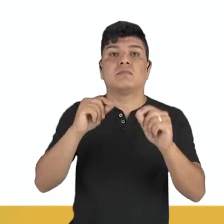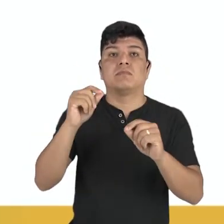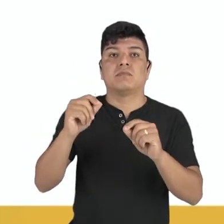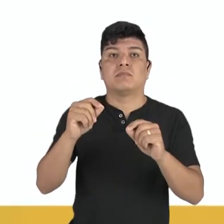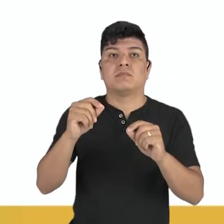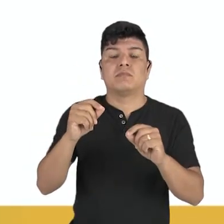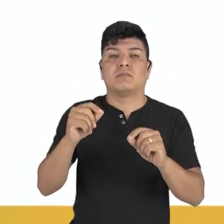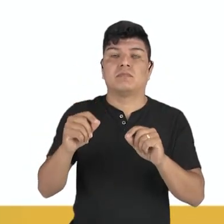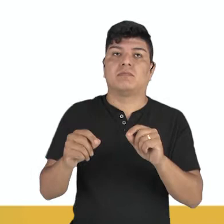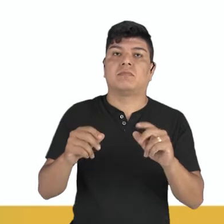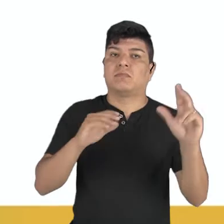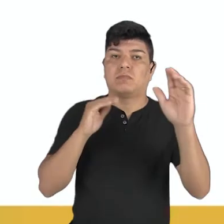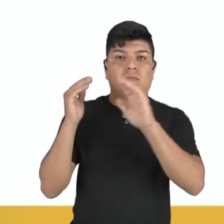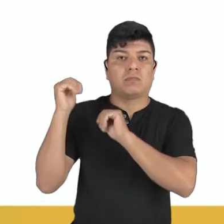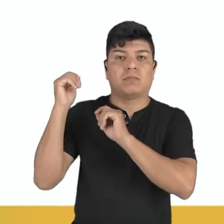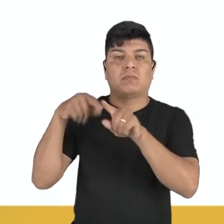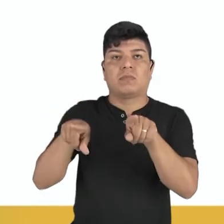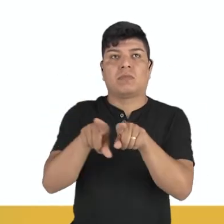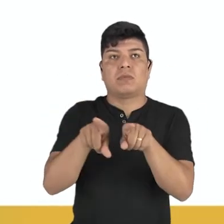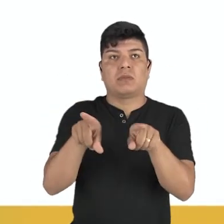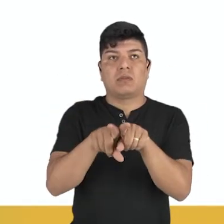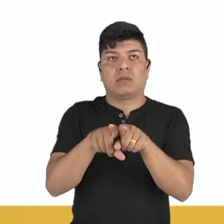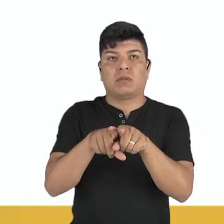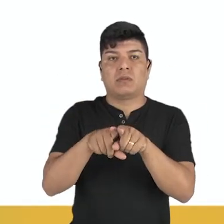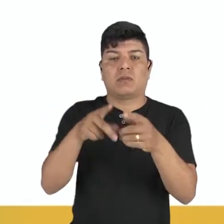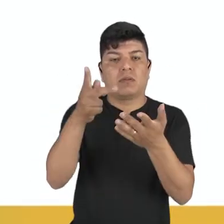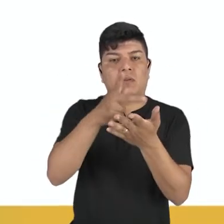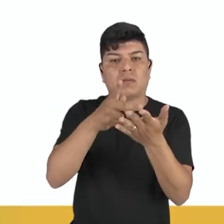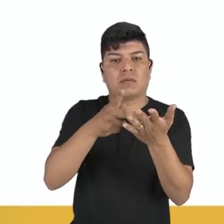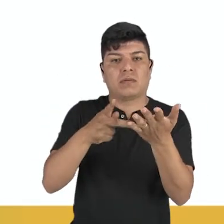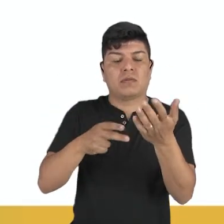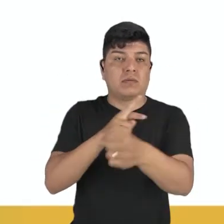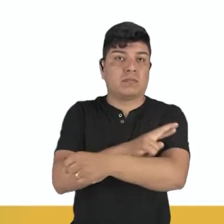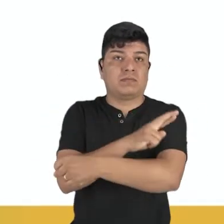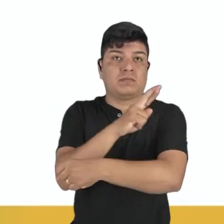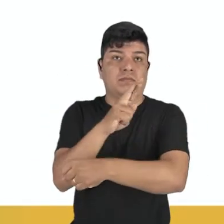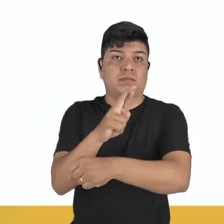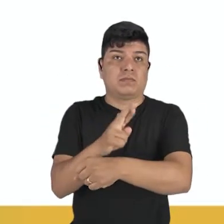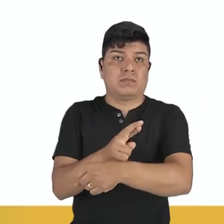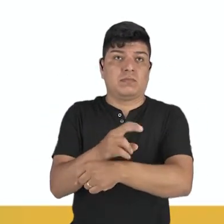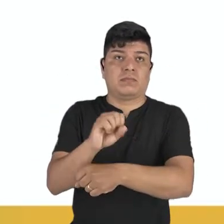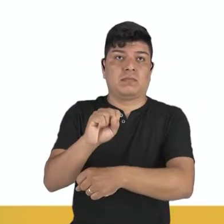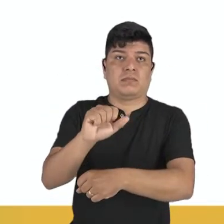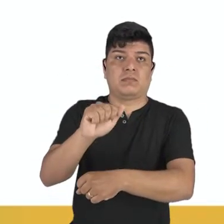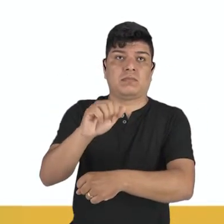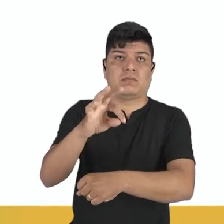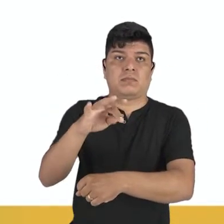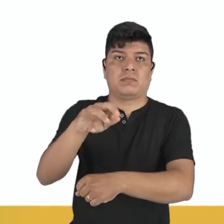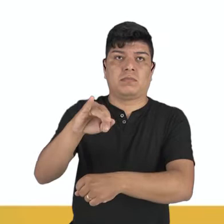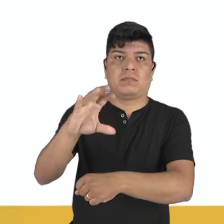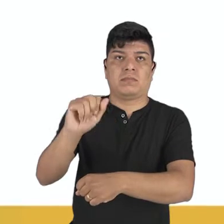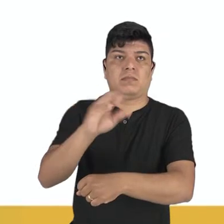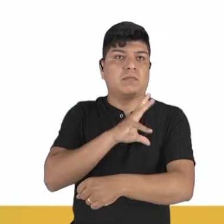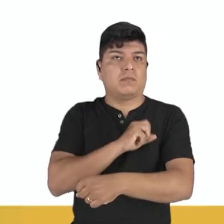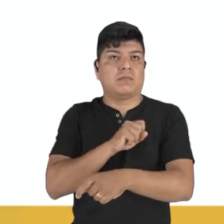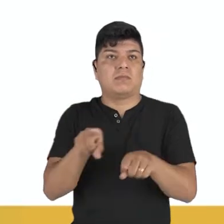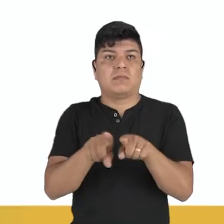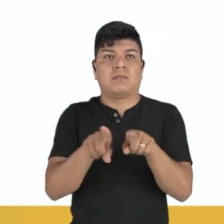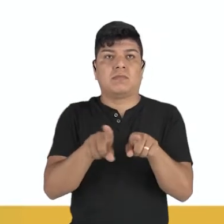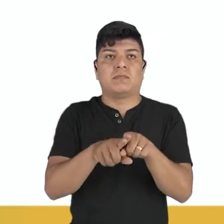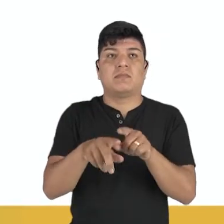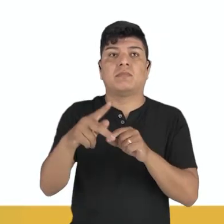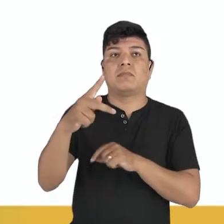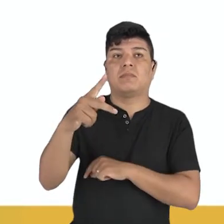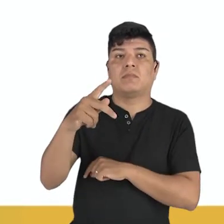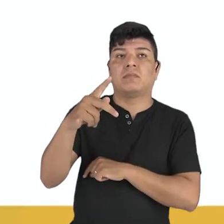oratória Sacra política e social poesia Religiosa satírica lírico-amorosa e nós